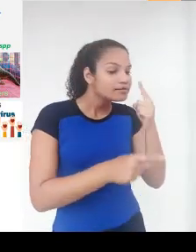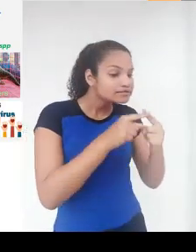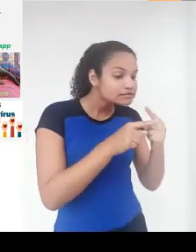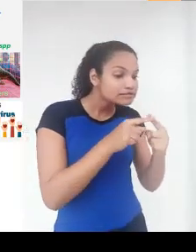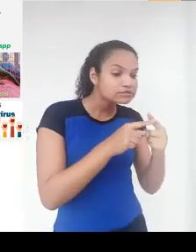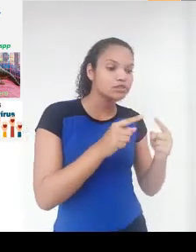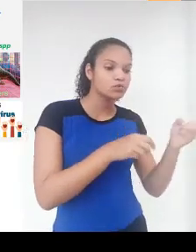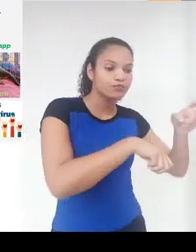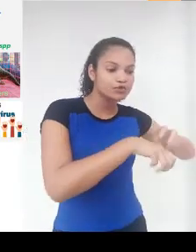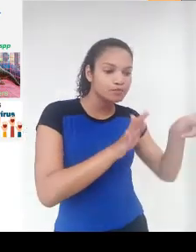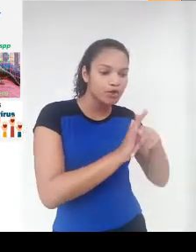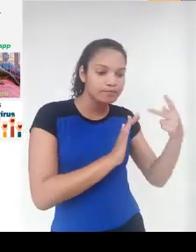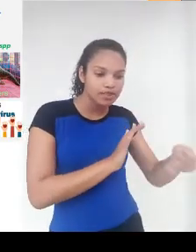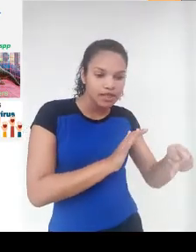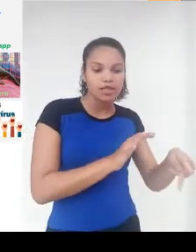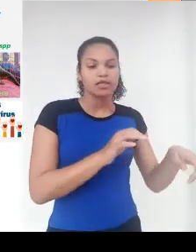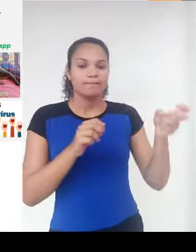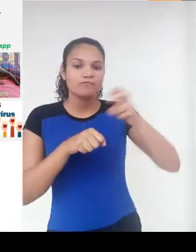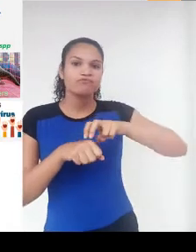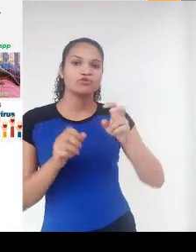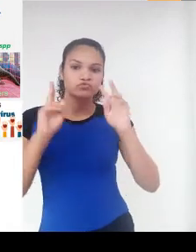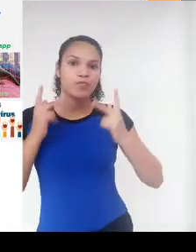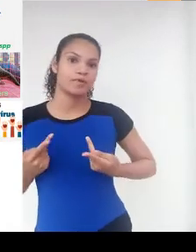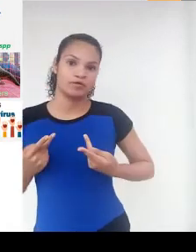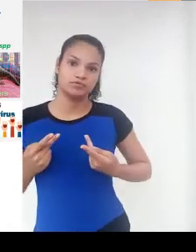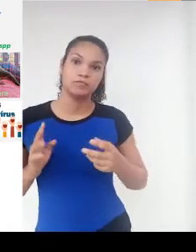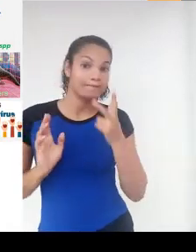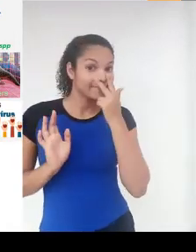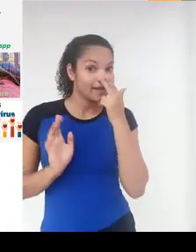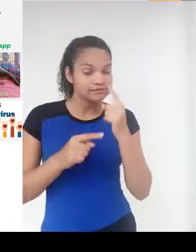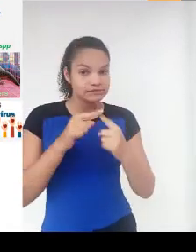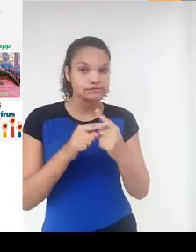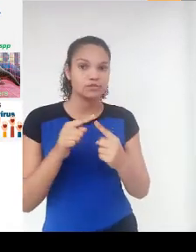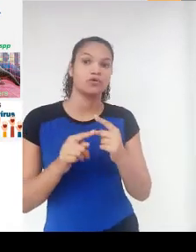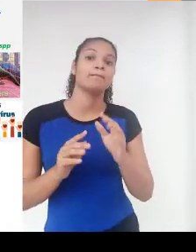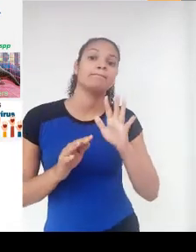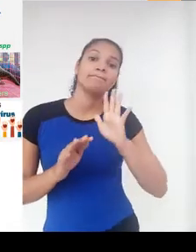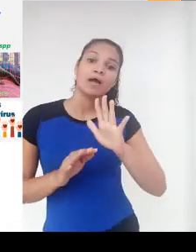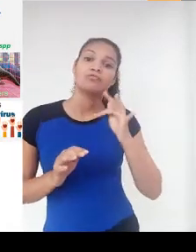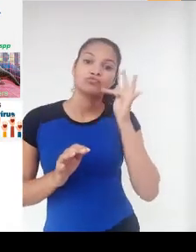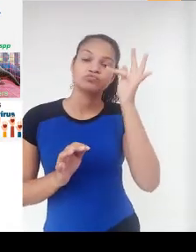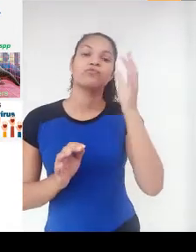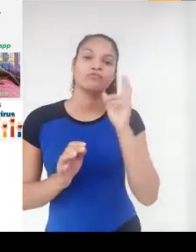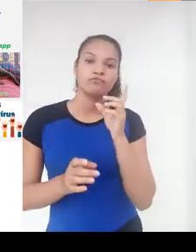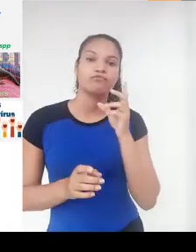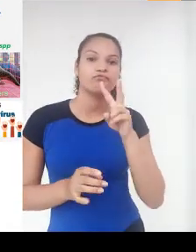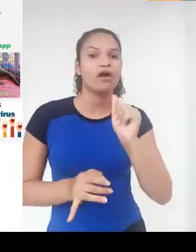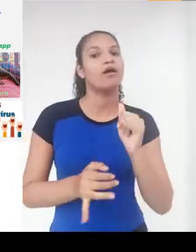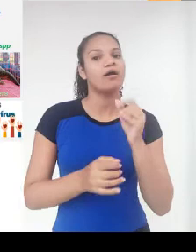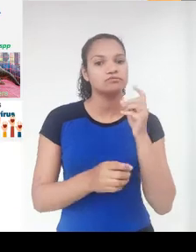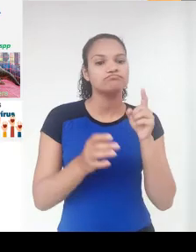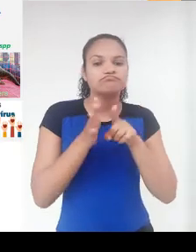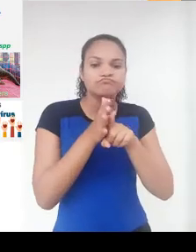vírus que está presente na espécie humana. Então ainda vai haver avanços nessa perspectiva